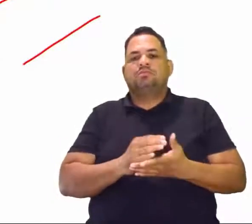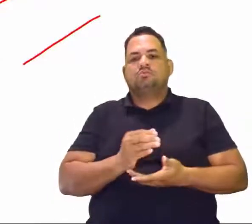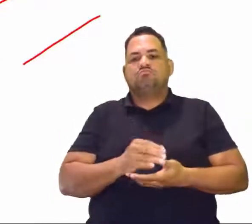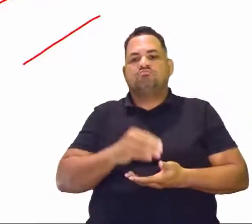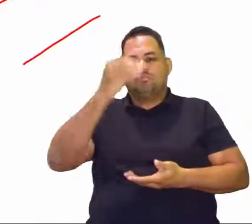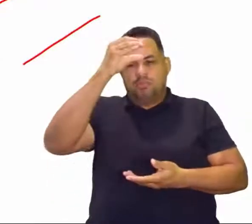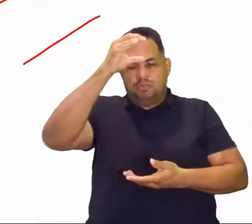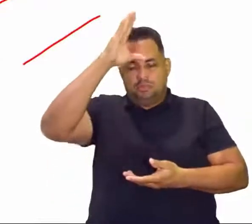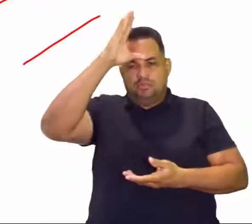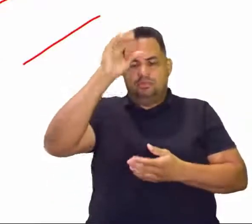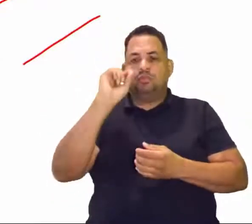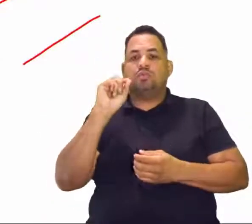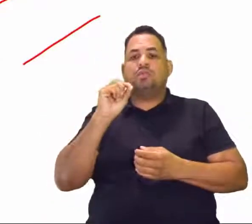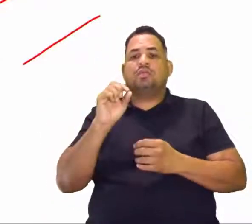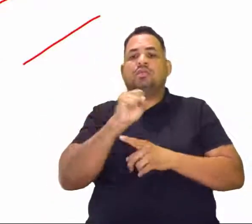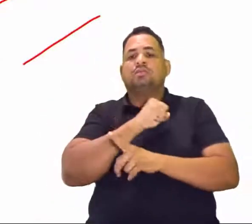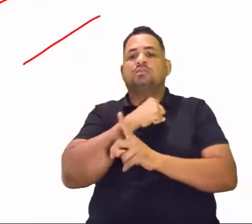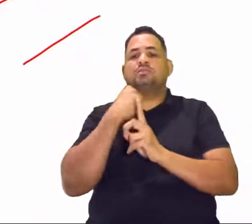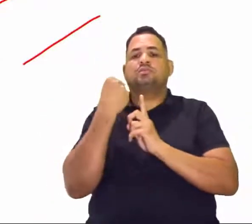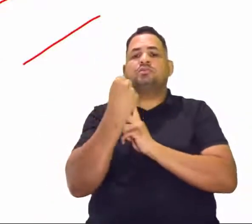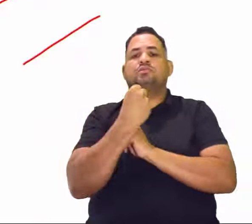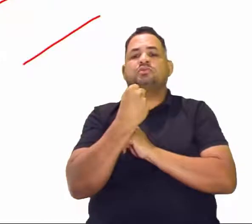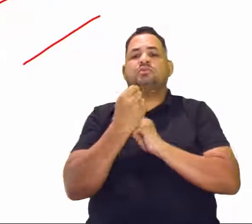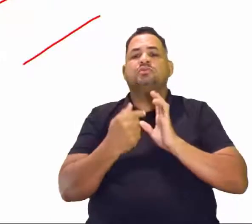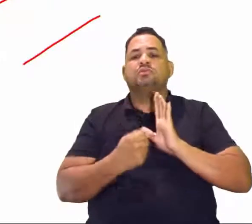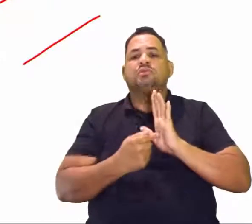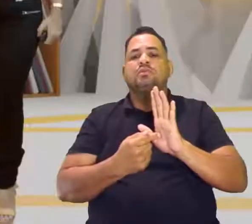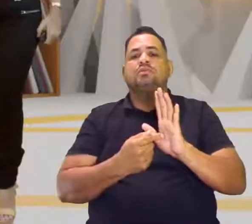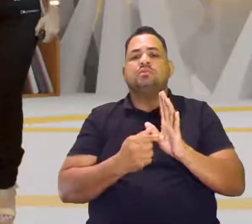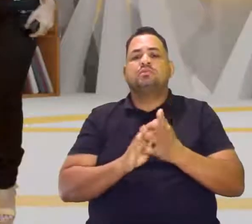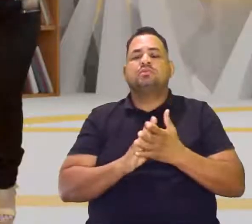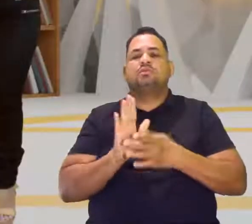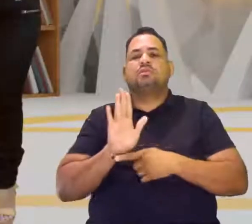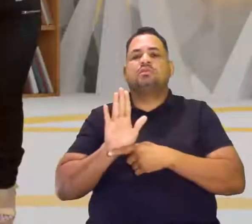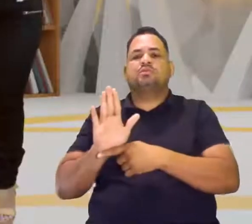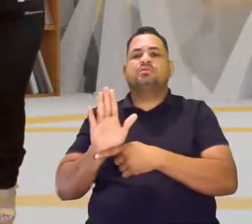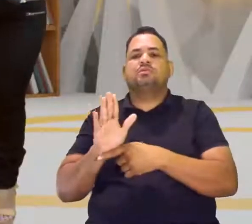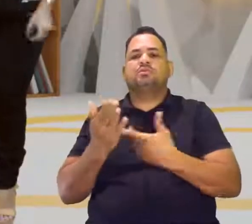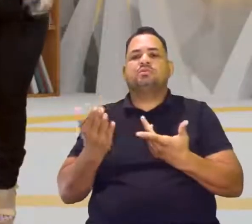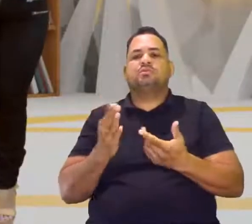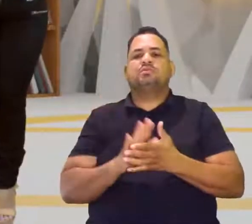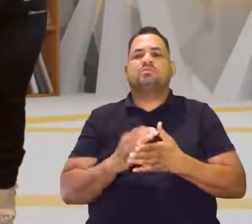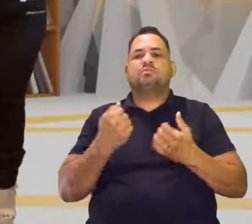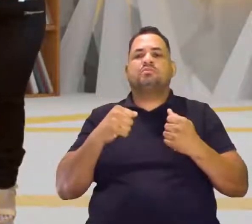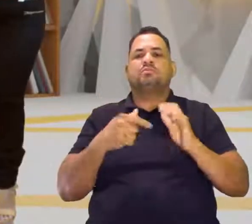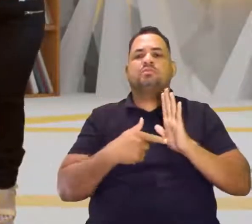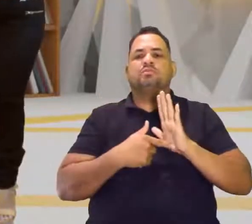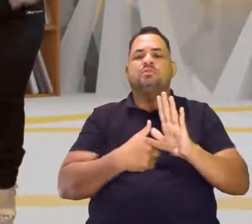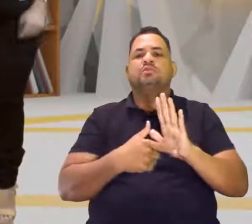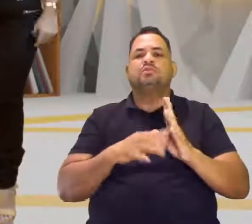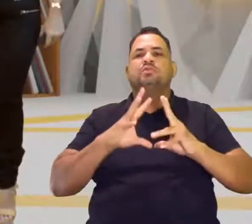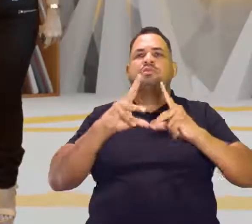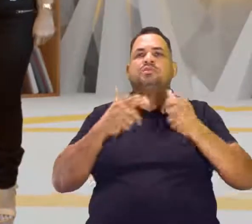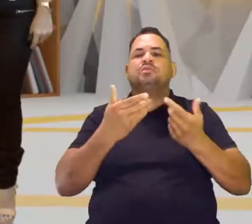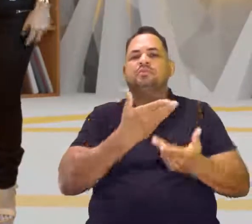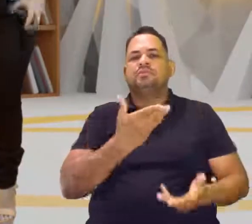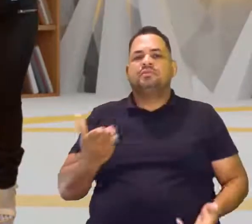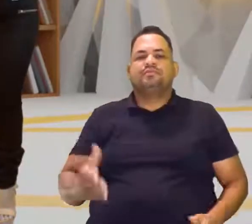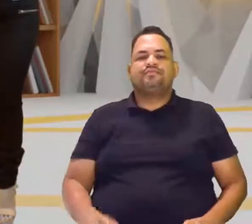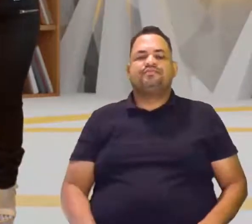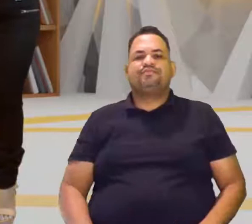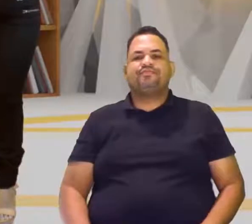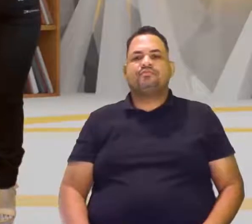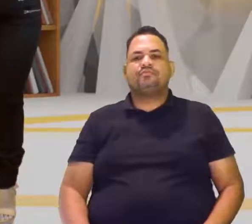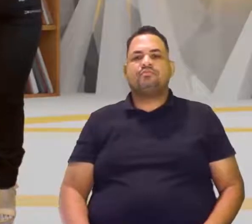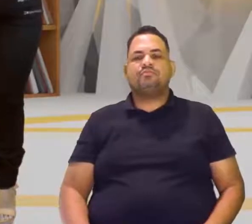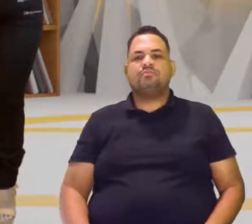traz para vocês de contribuição que é importantíssimo a gente falar que que a Sociologia pode trazer sobre tudo isso